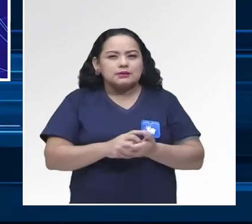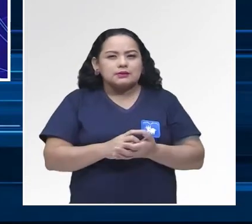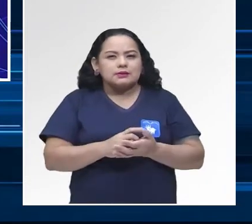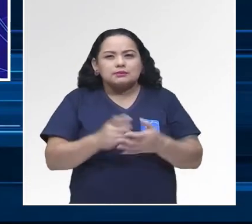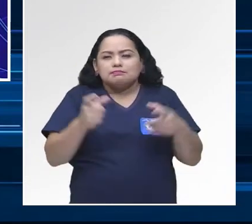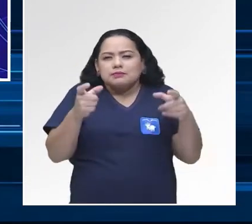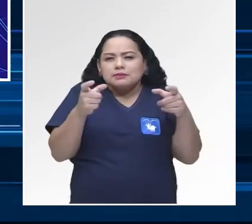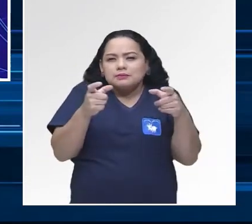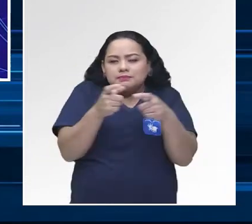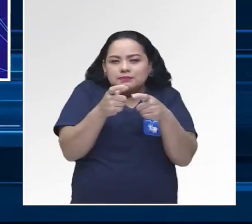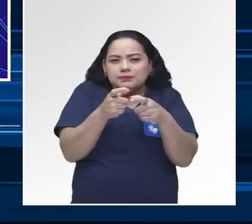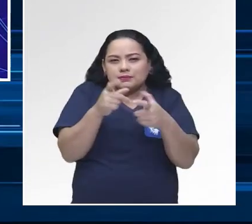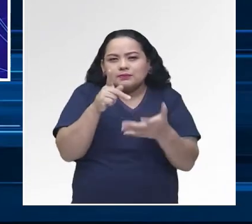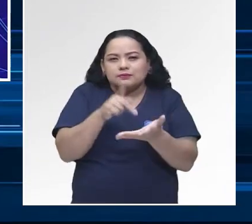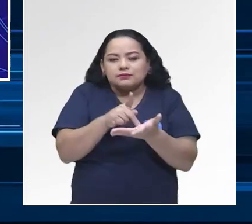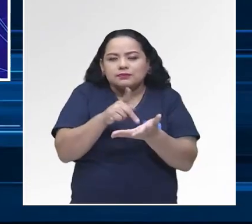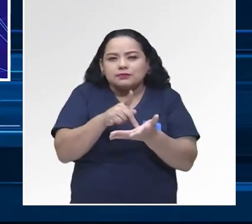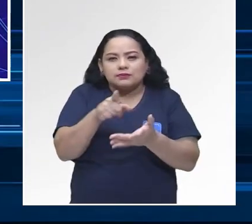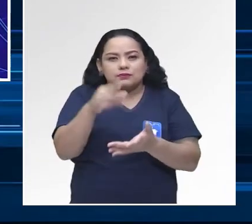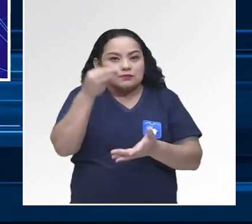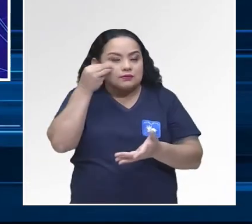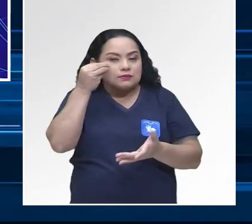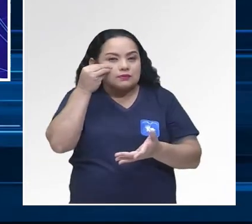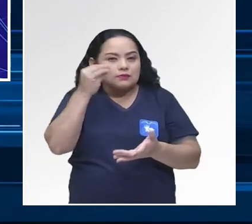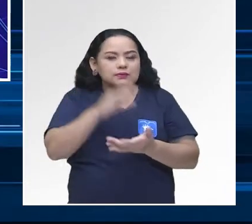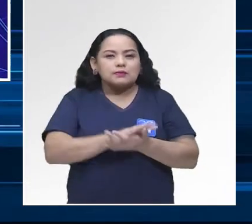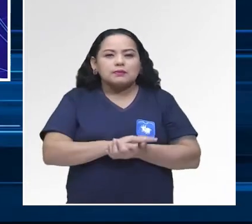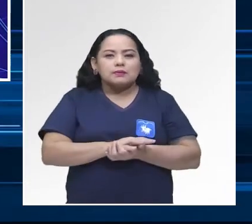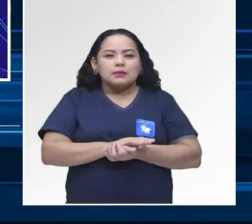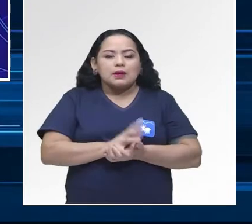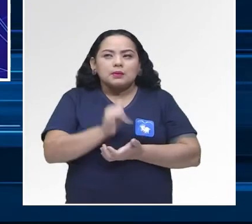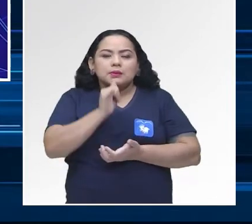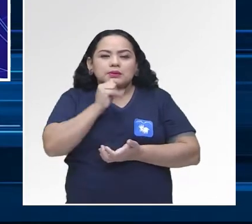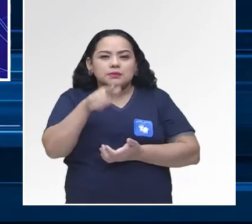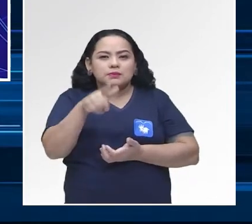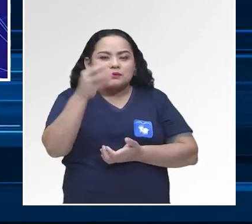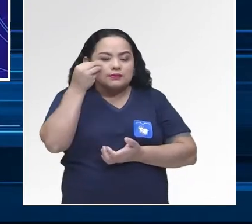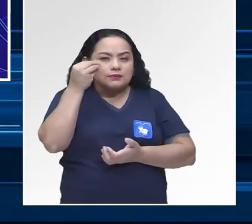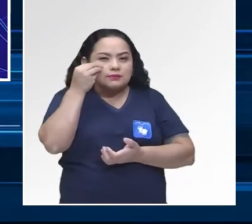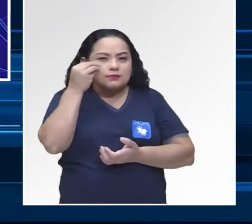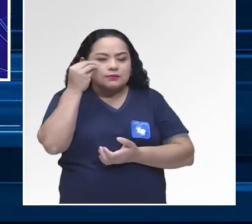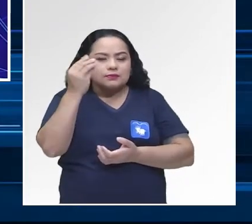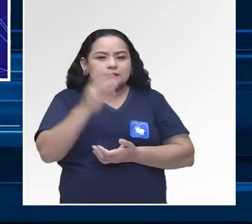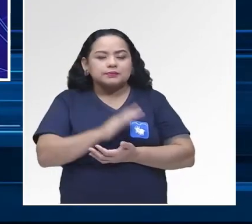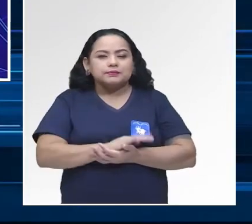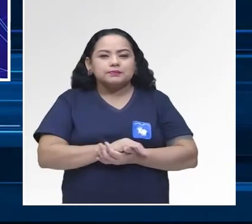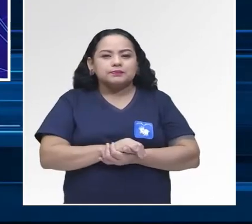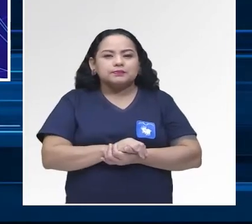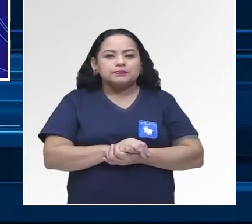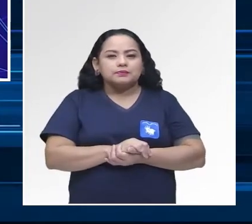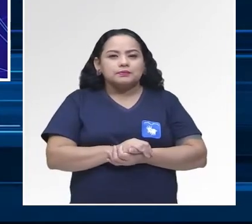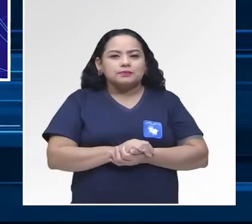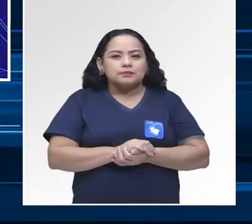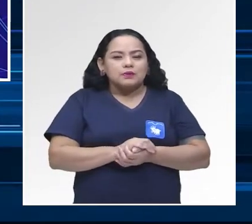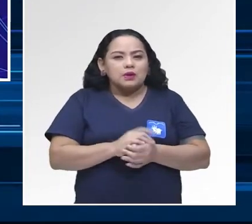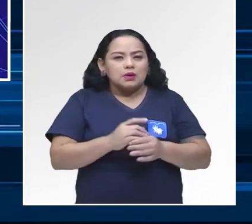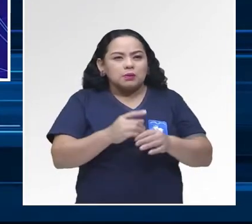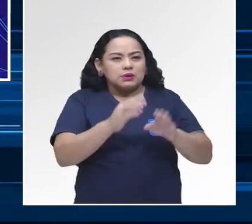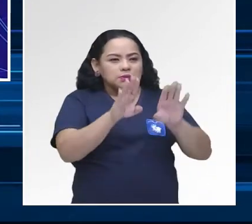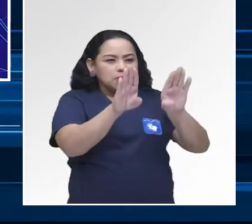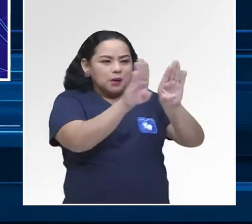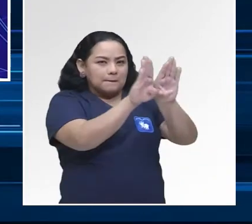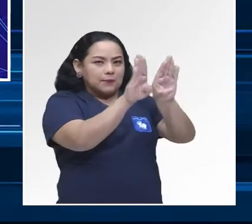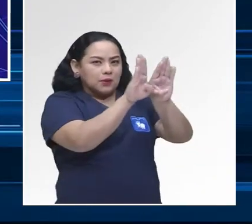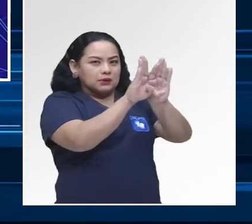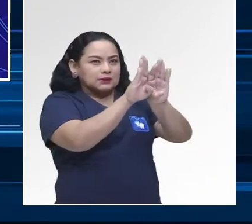pequena, né? Quando você olha, por exemplo, no buraco de uma fechadura,